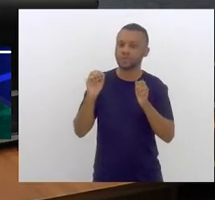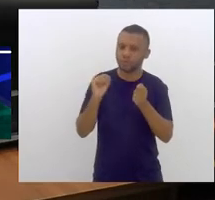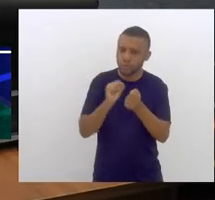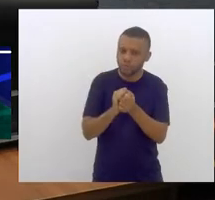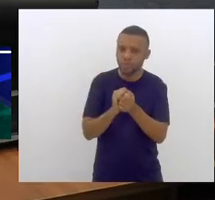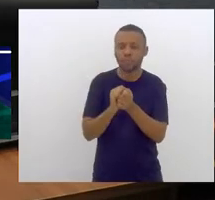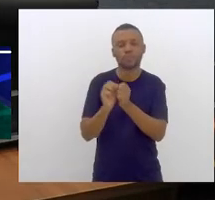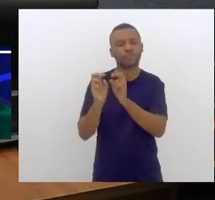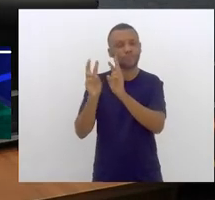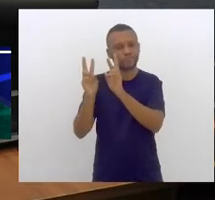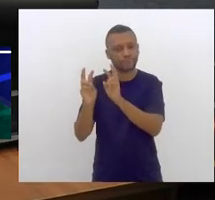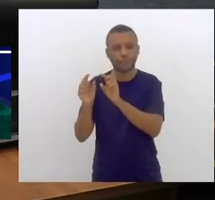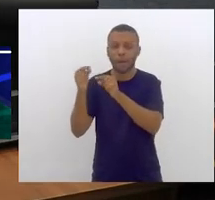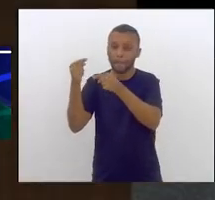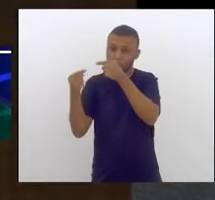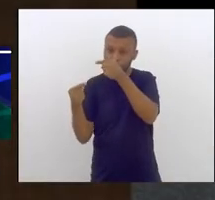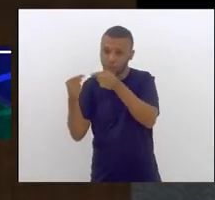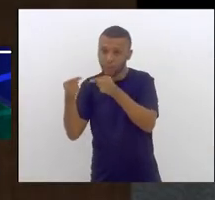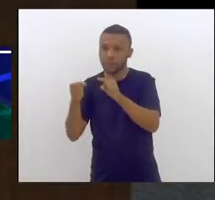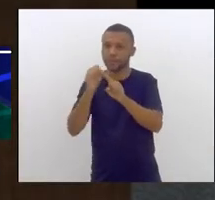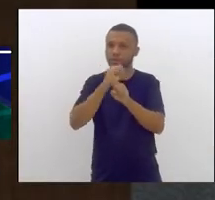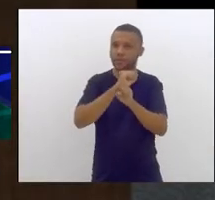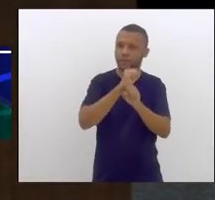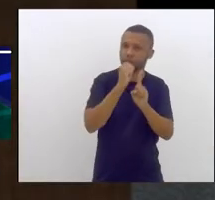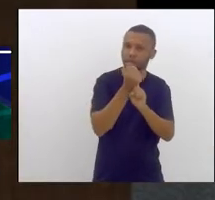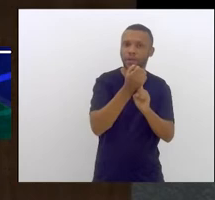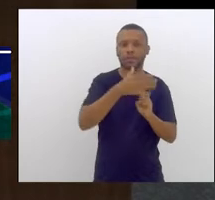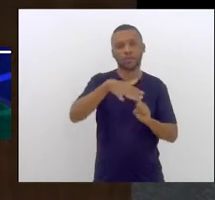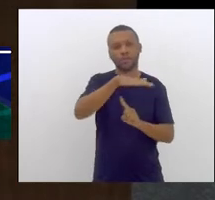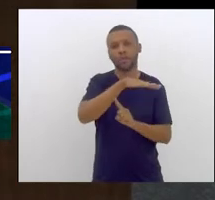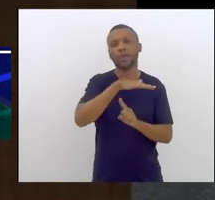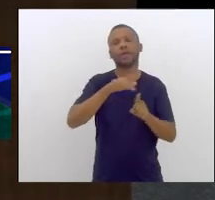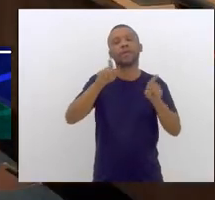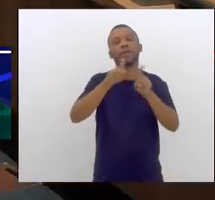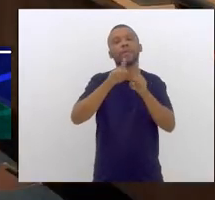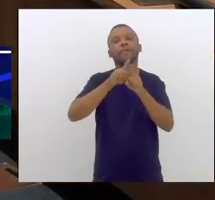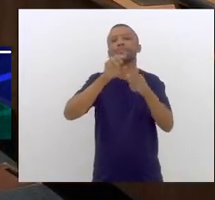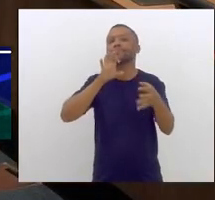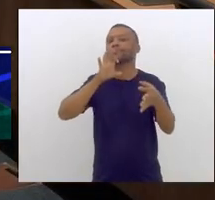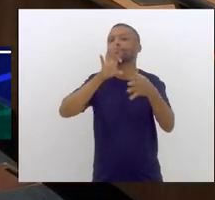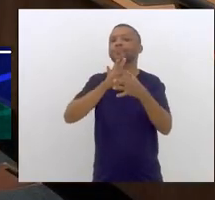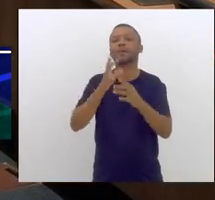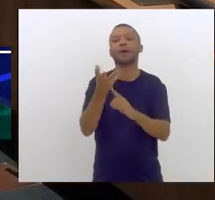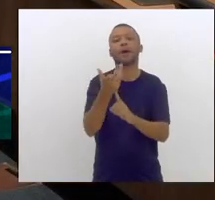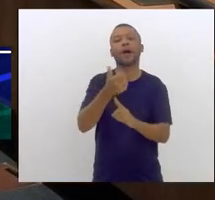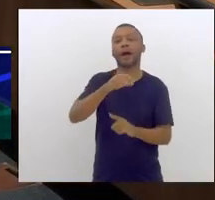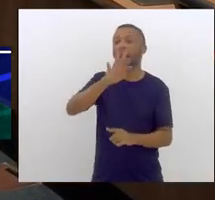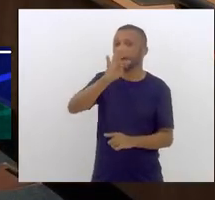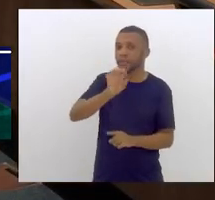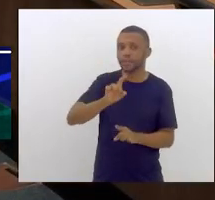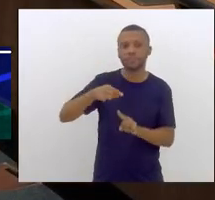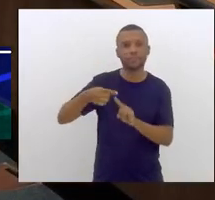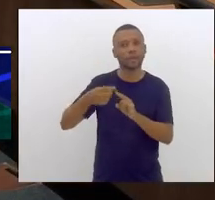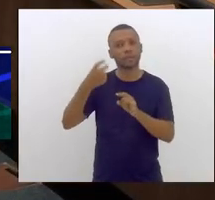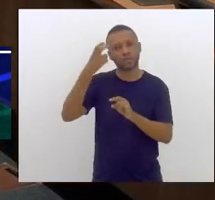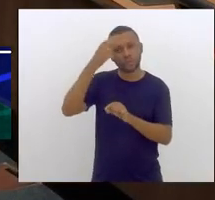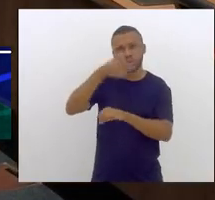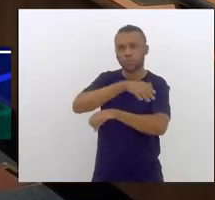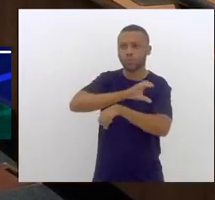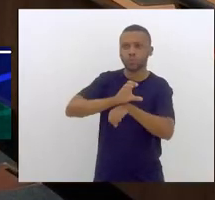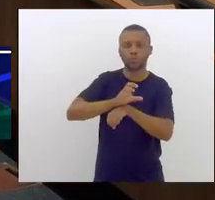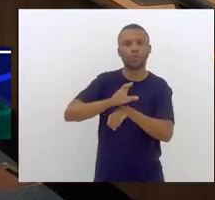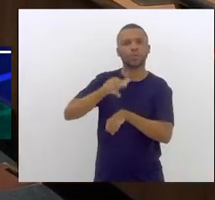questão política e social à questão artística e cultural, coisa que nunca deve ser